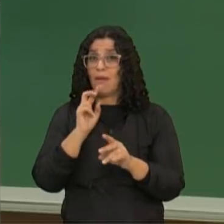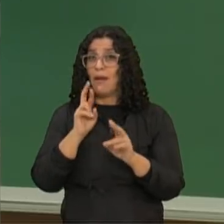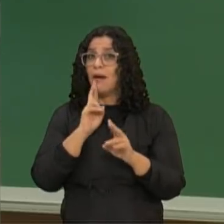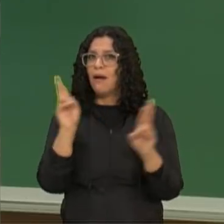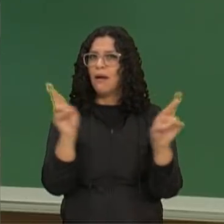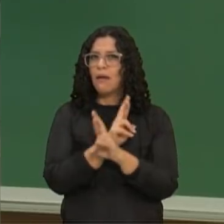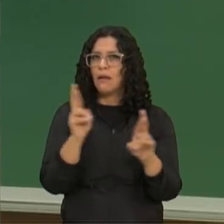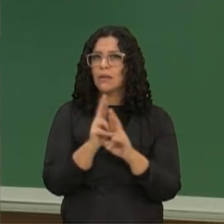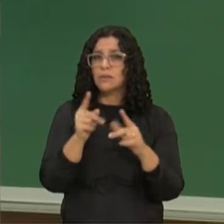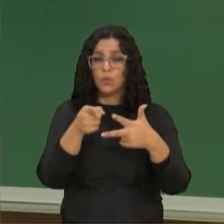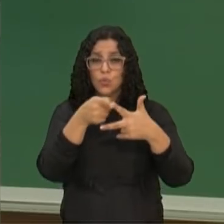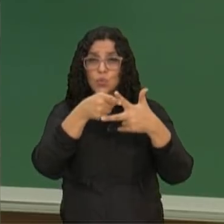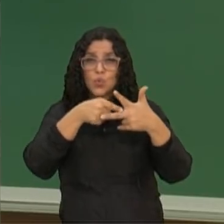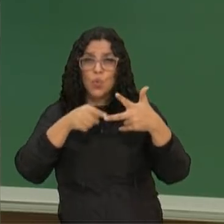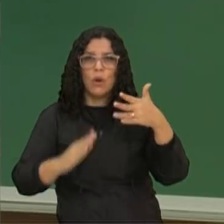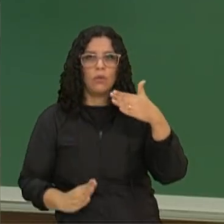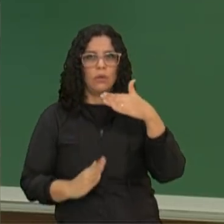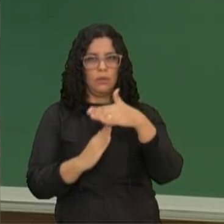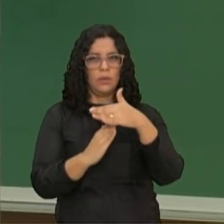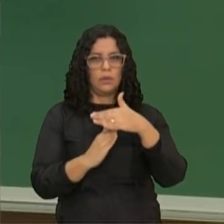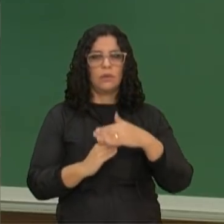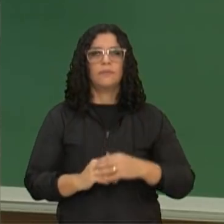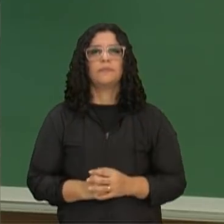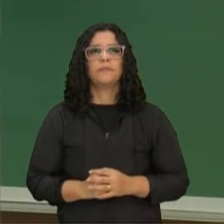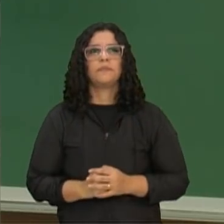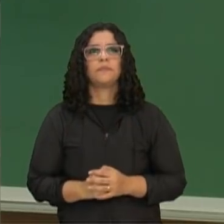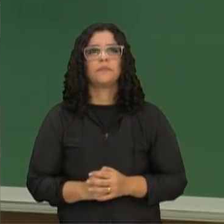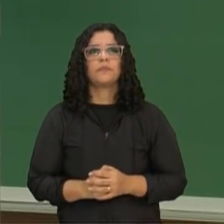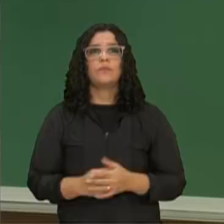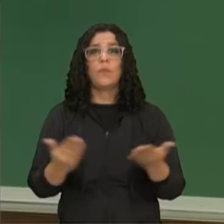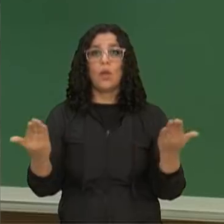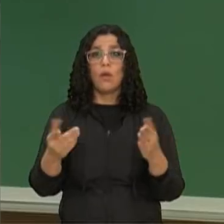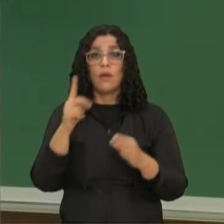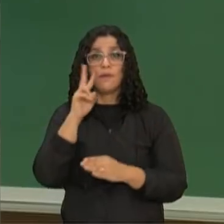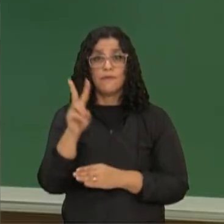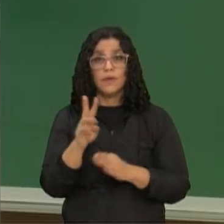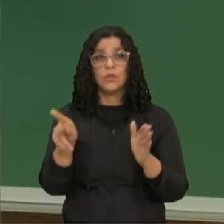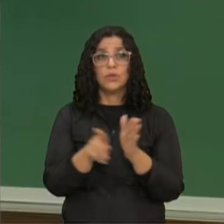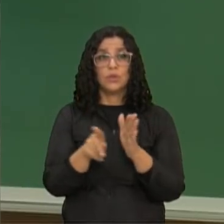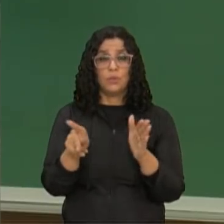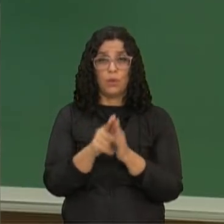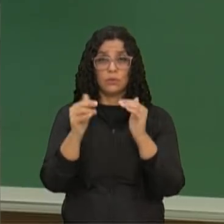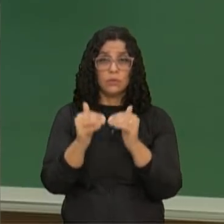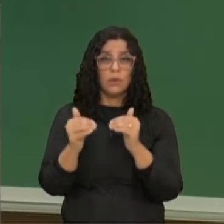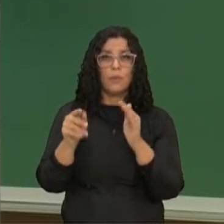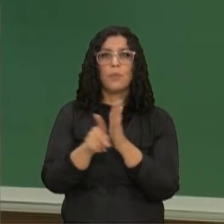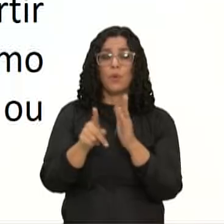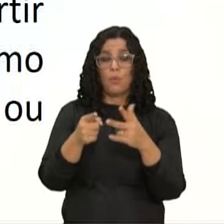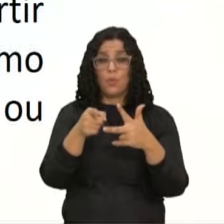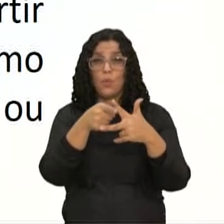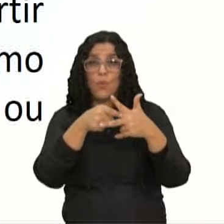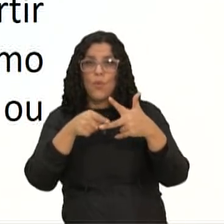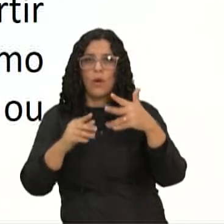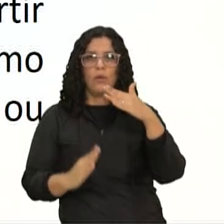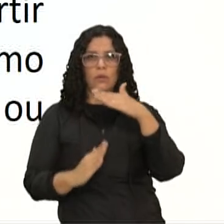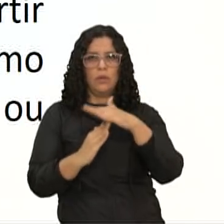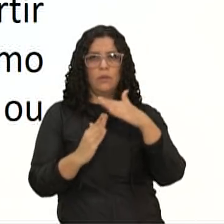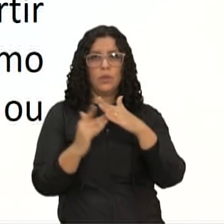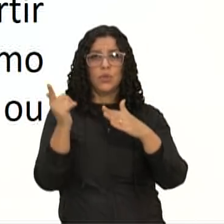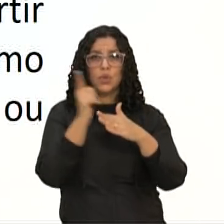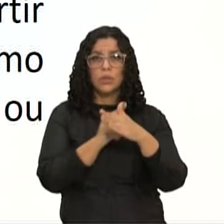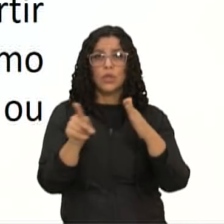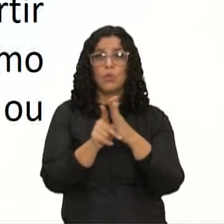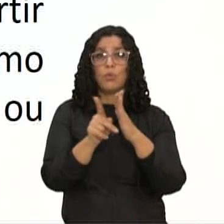ali conseguimos analisar o nosso conceito do ângulo limite. Então, assim, ó, acima desse ângulo limite, conseguimos trabalhar com a